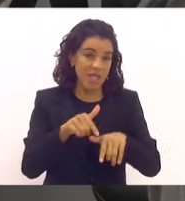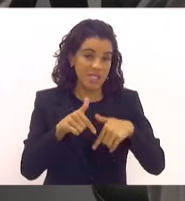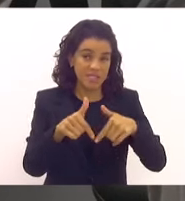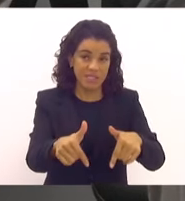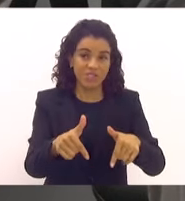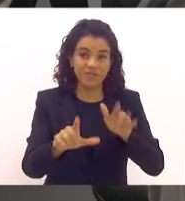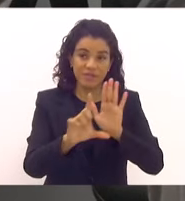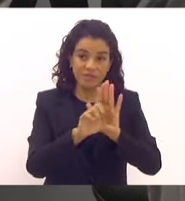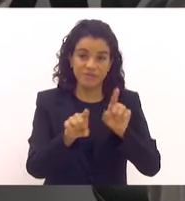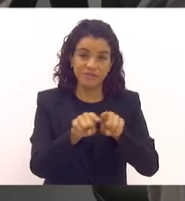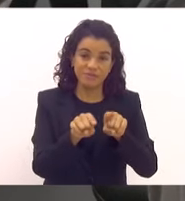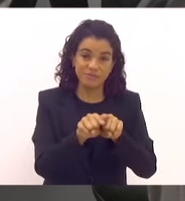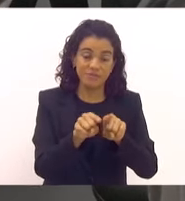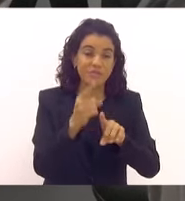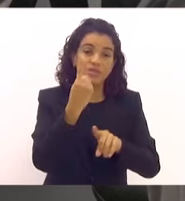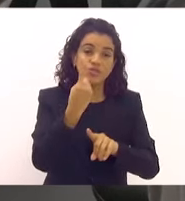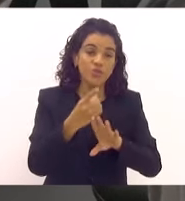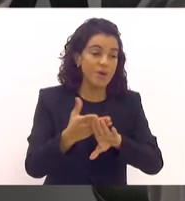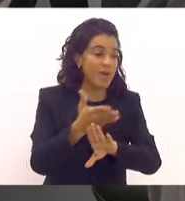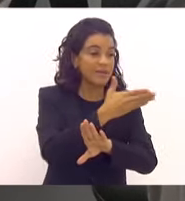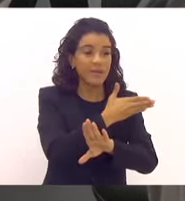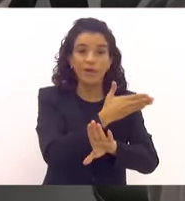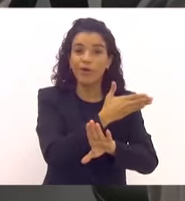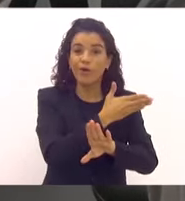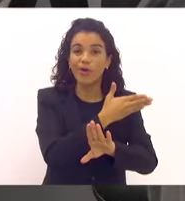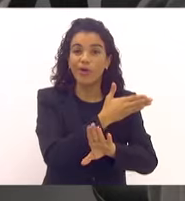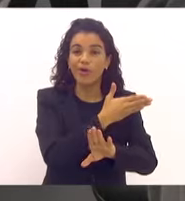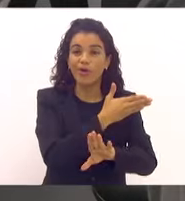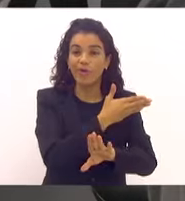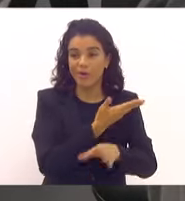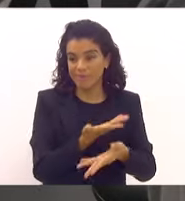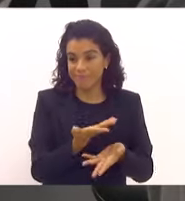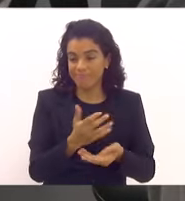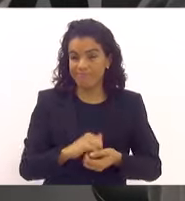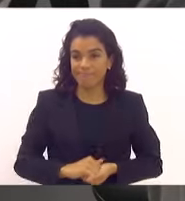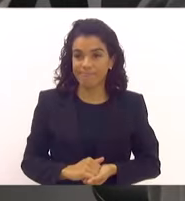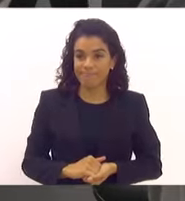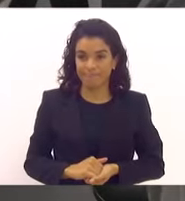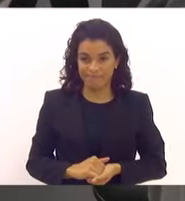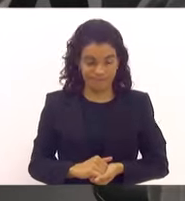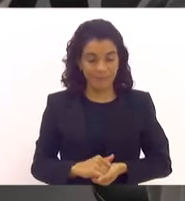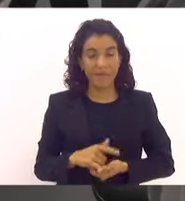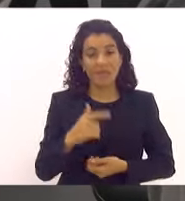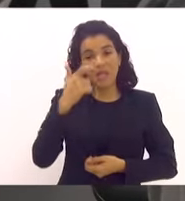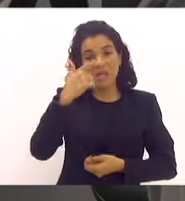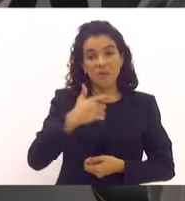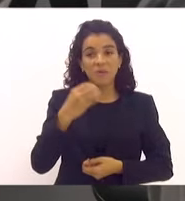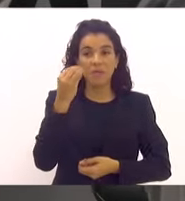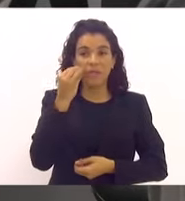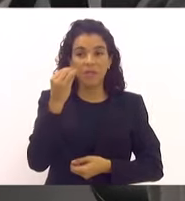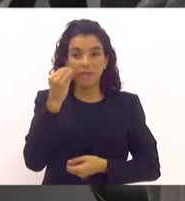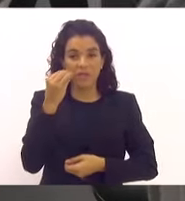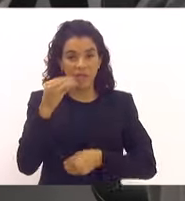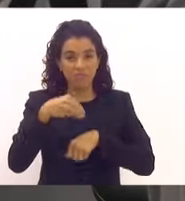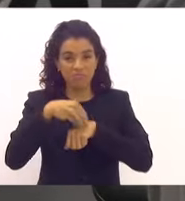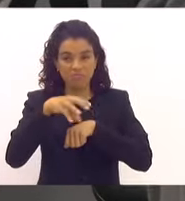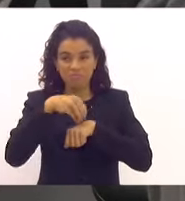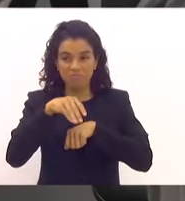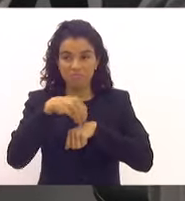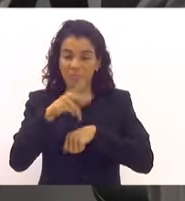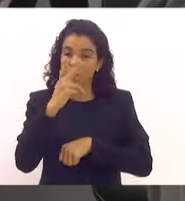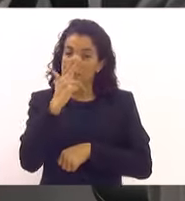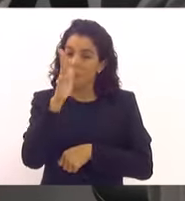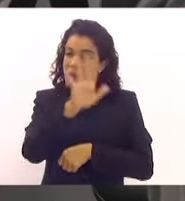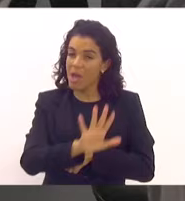legislativas. Mas uma é anterior à outra. Então, assim, o que eu estou tentando colocar? É que me parece